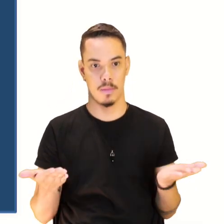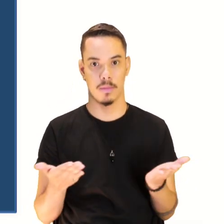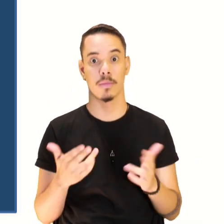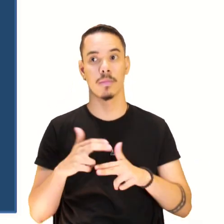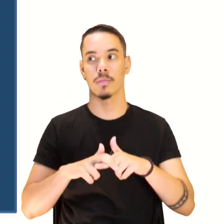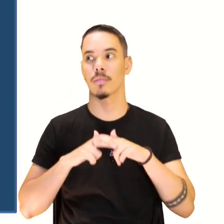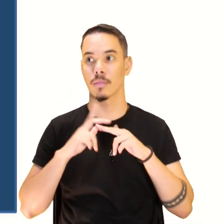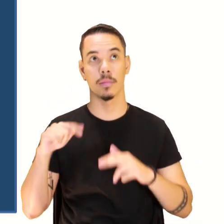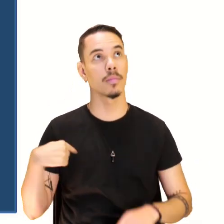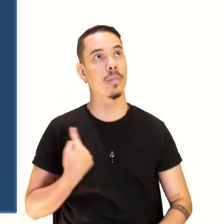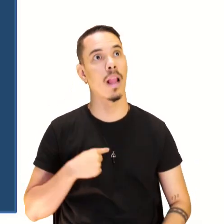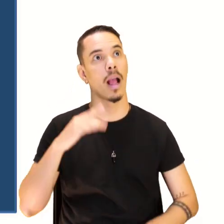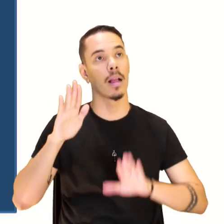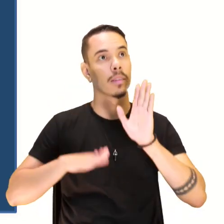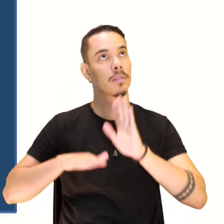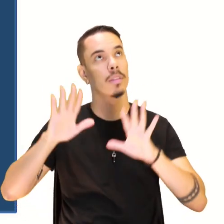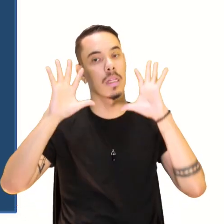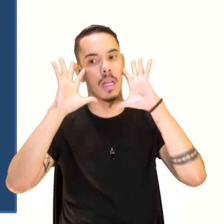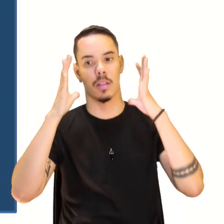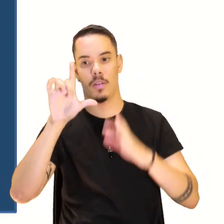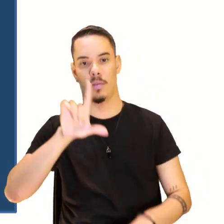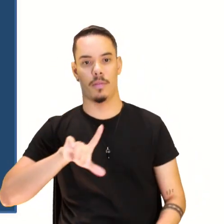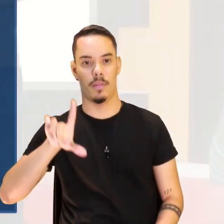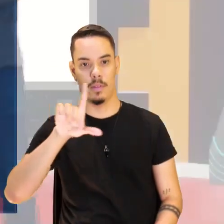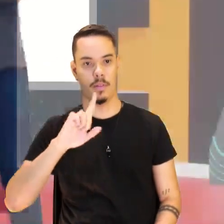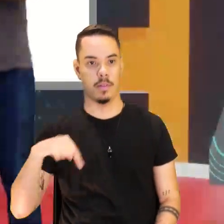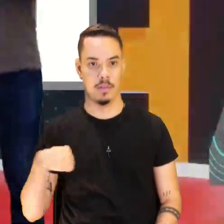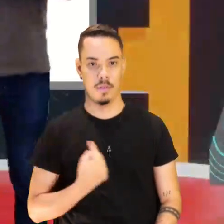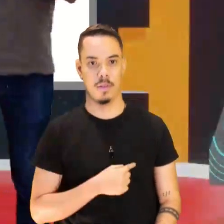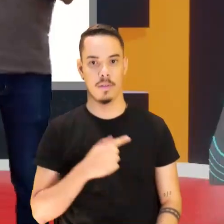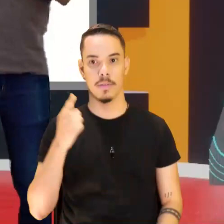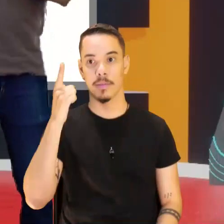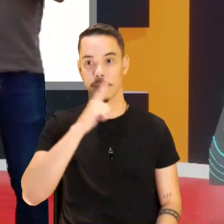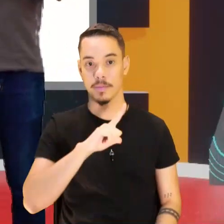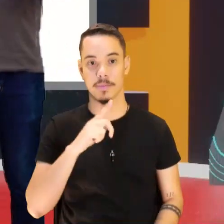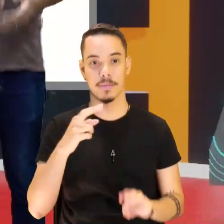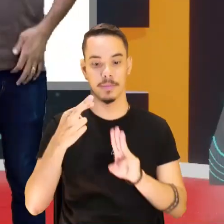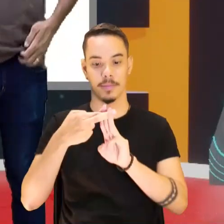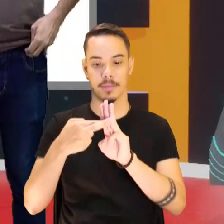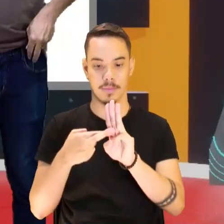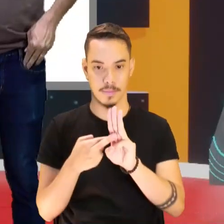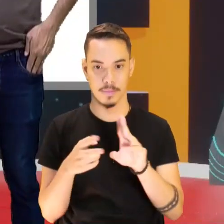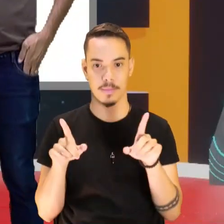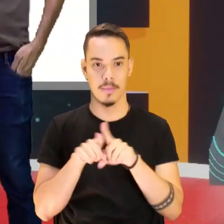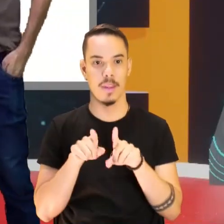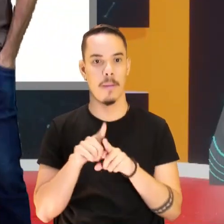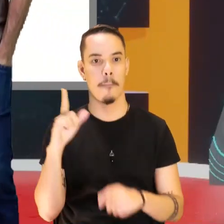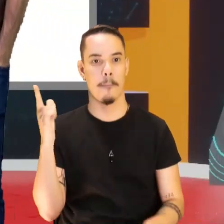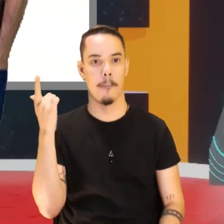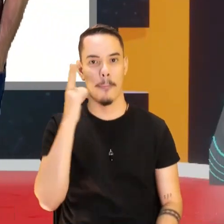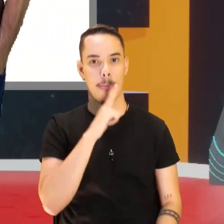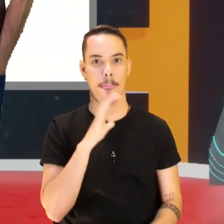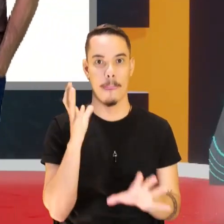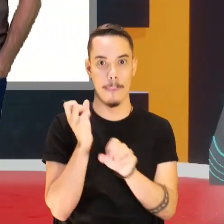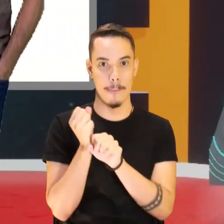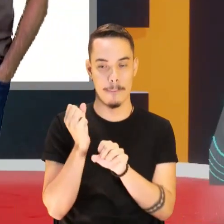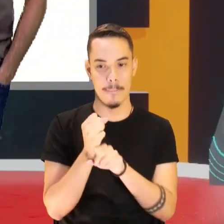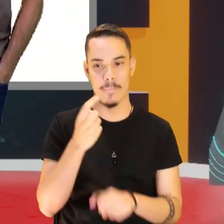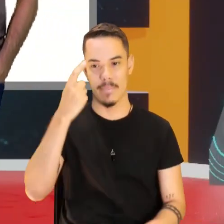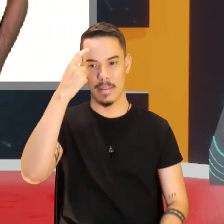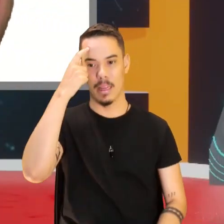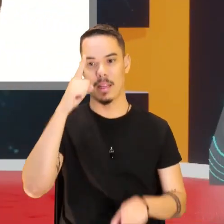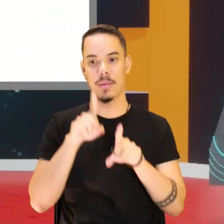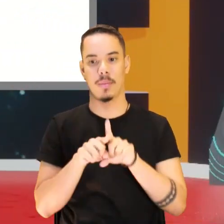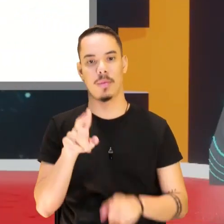resolvem pelo raciocínio lógico né a gente consegue na regra de três fazer essa solução pela lógica pelo cálculo mental também